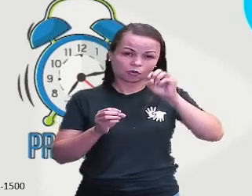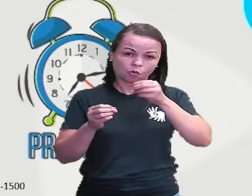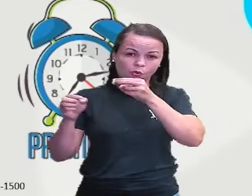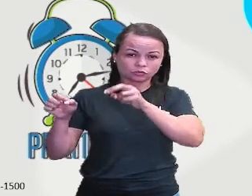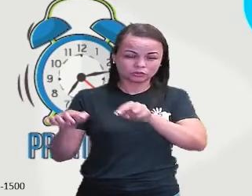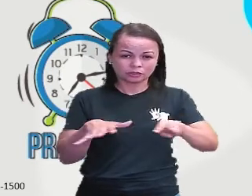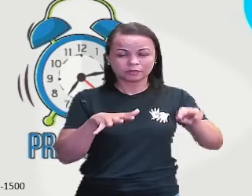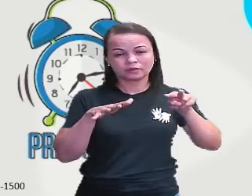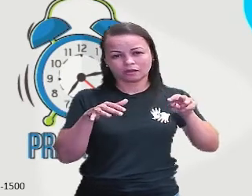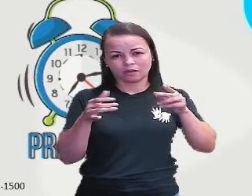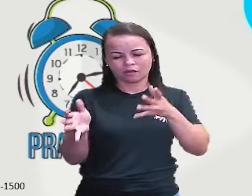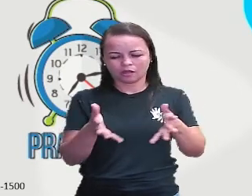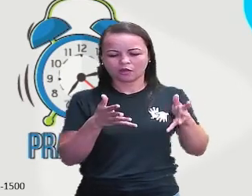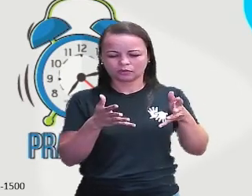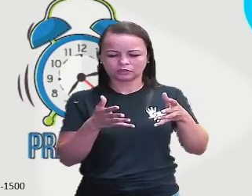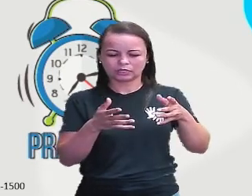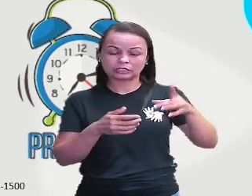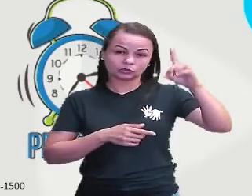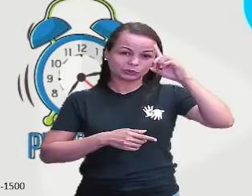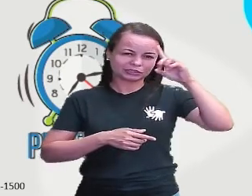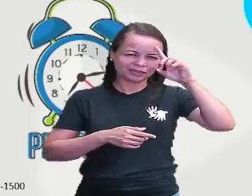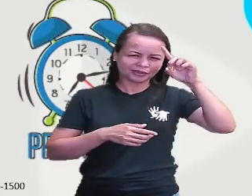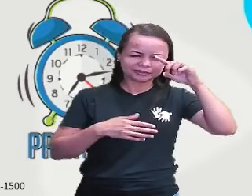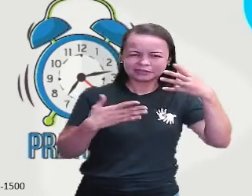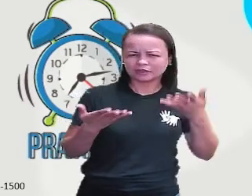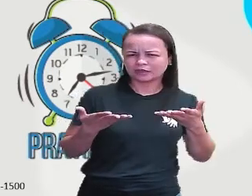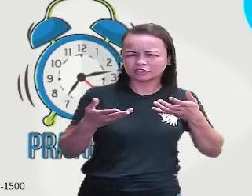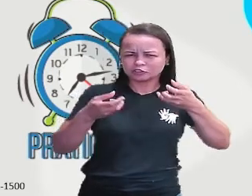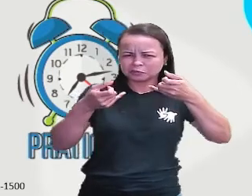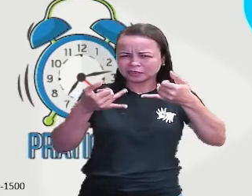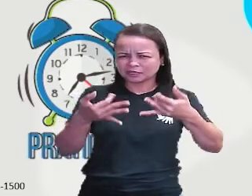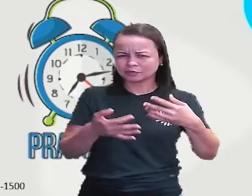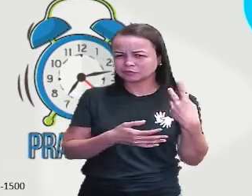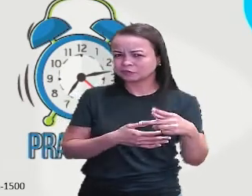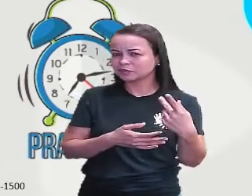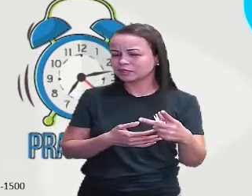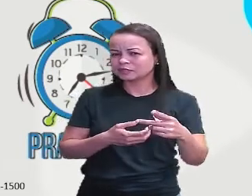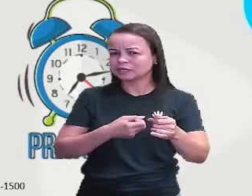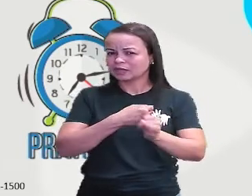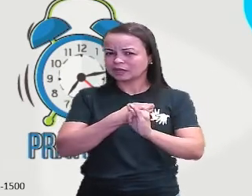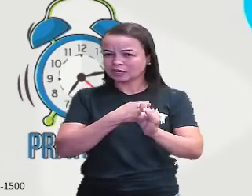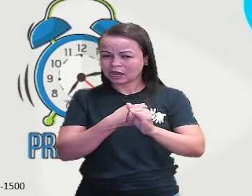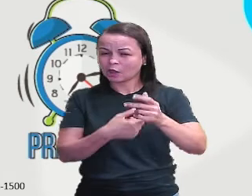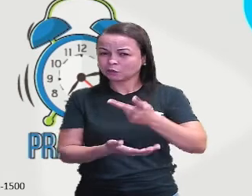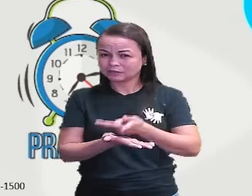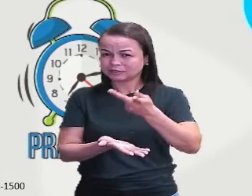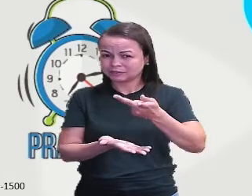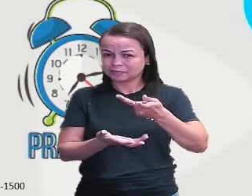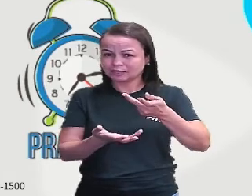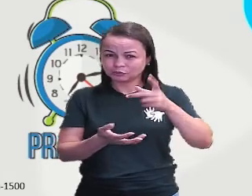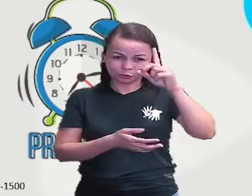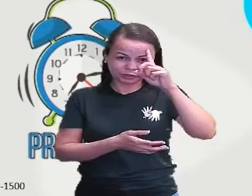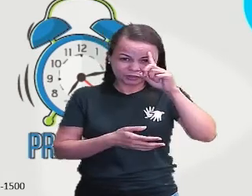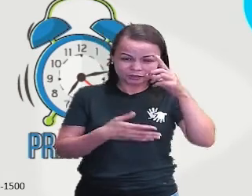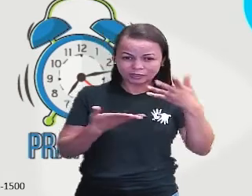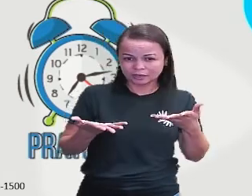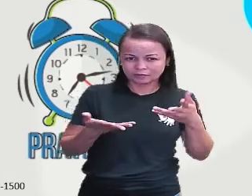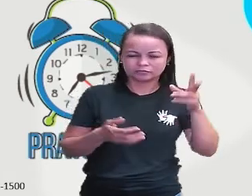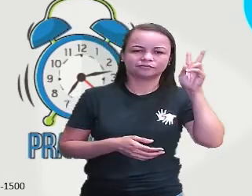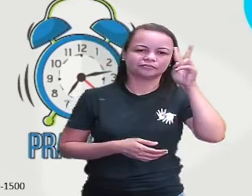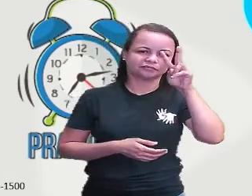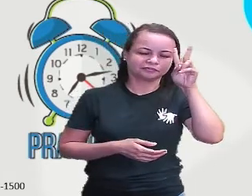acontecimentos cotidianos. E aí, nós falamos sobre isso, que as crônicas elas tratam sobre acontecimentos cotidianos. Vamos relembrar